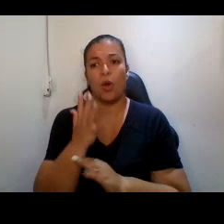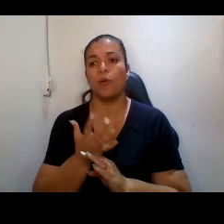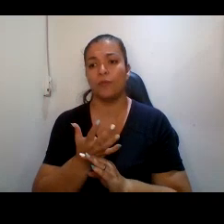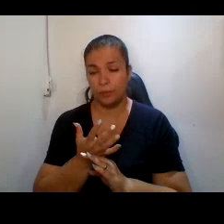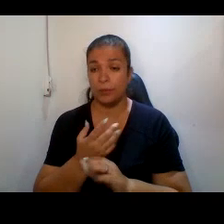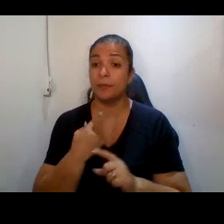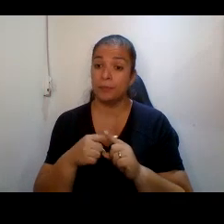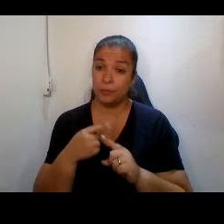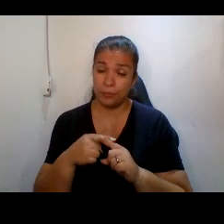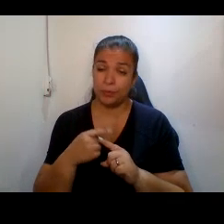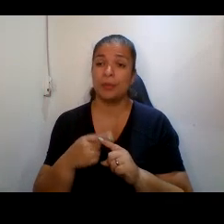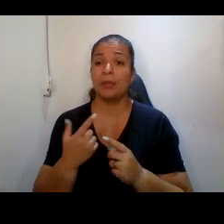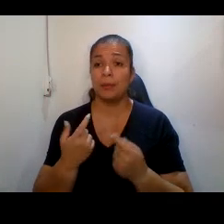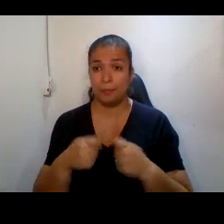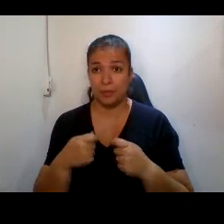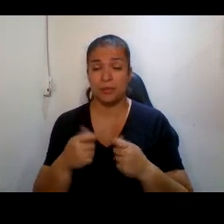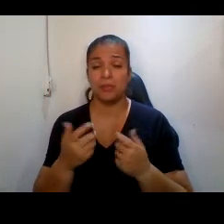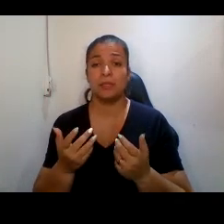ser